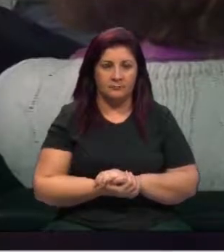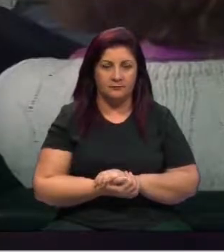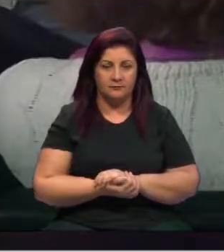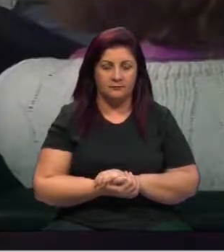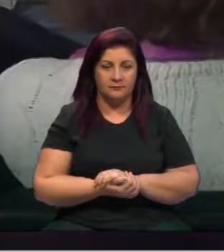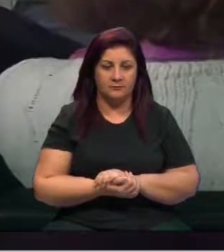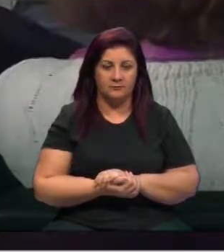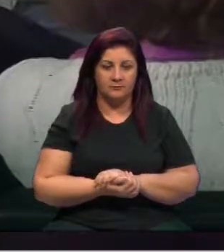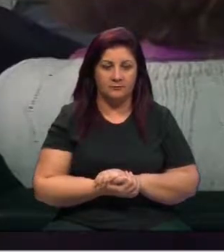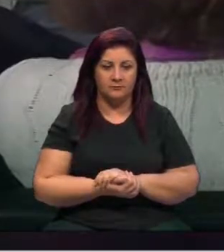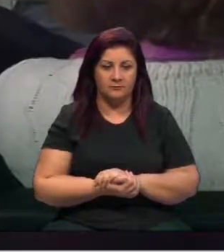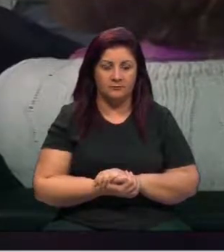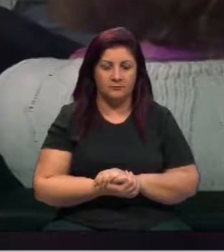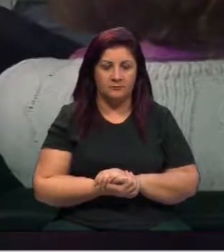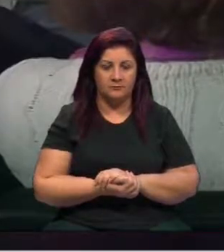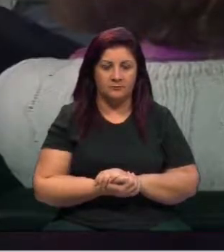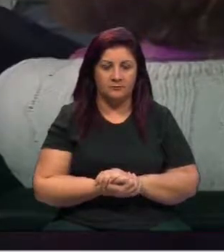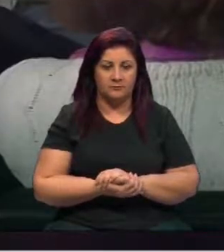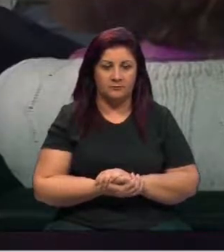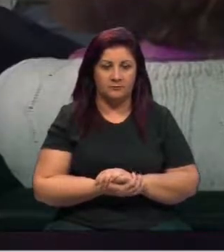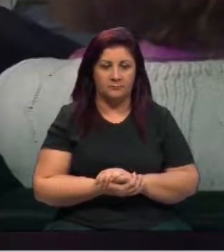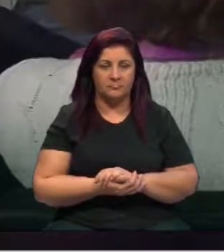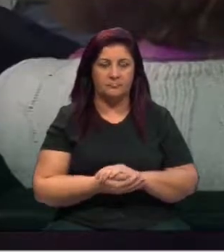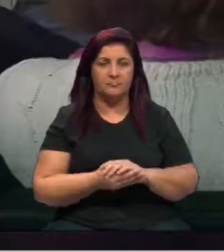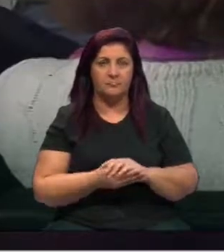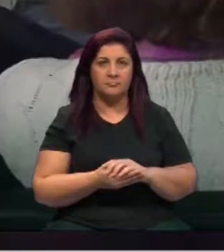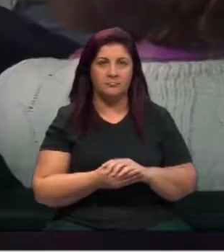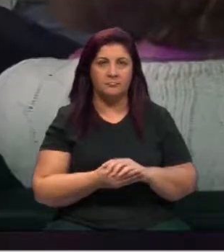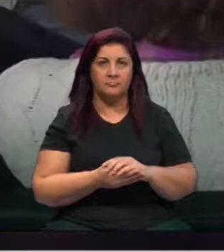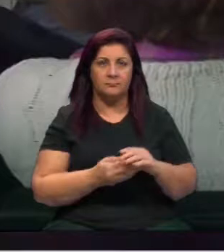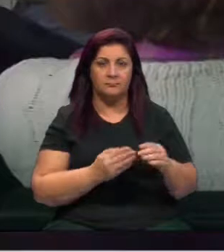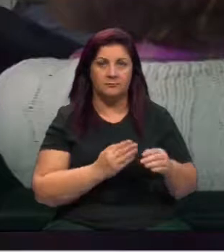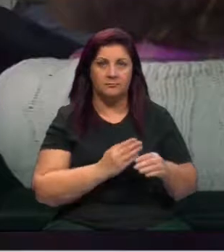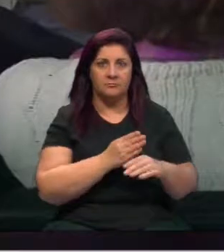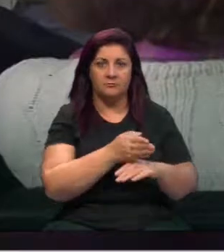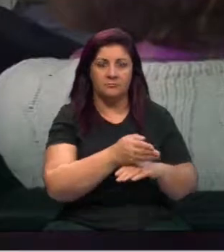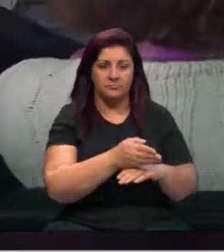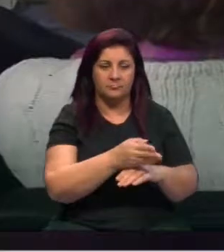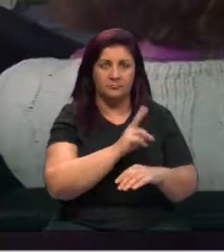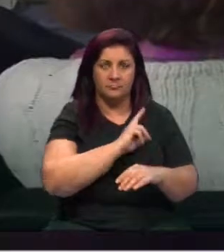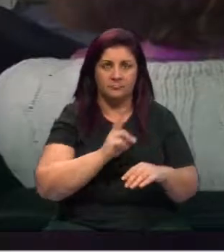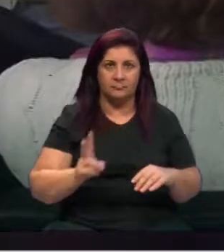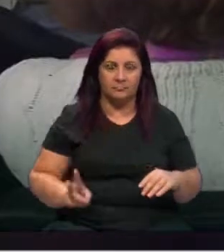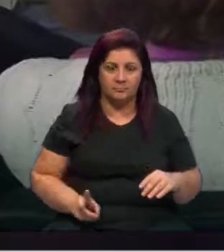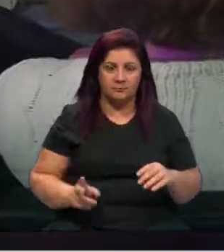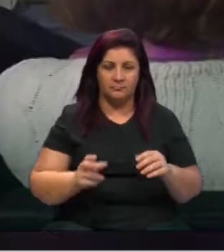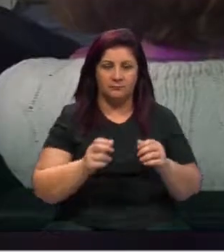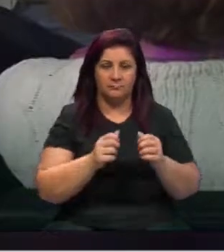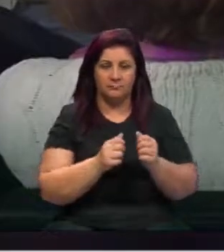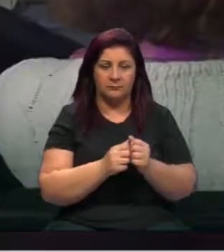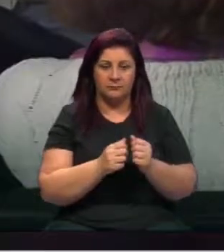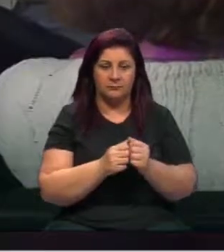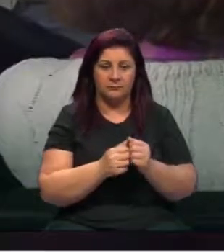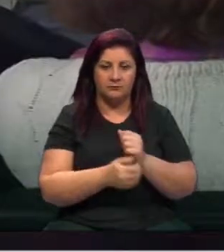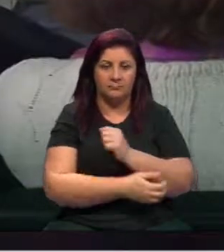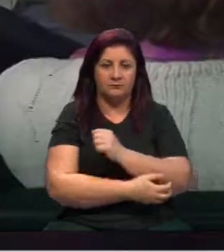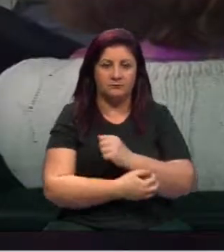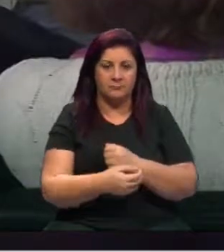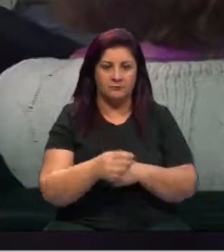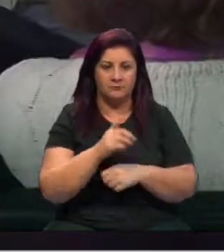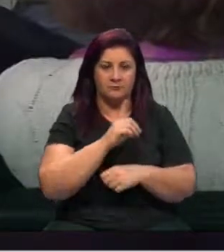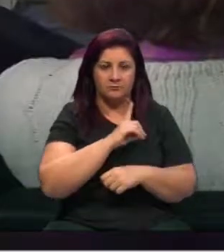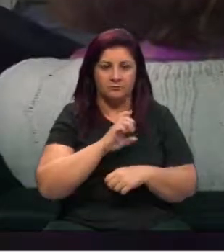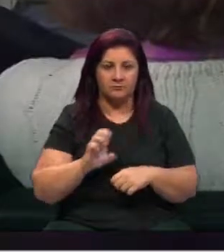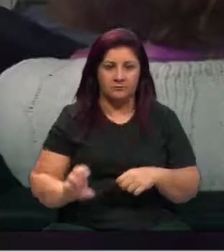Isso aqui nós tivemos lá na... A foto 3, os vereadores Valmir e o Sasaki, lá em Taubaté, na